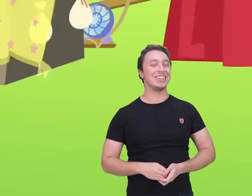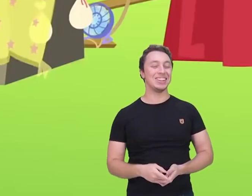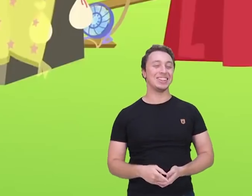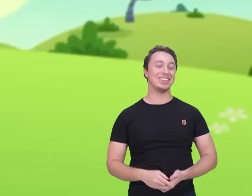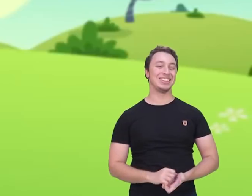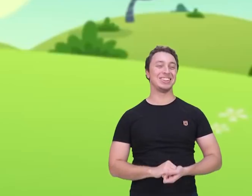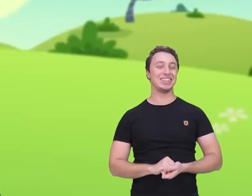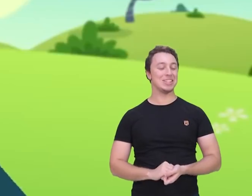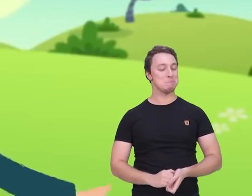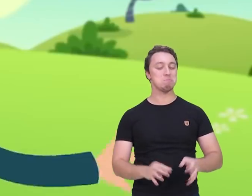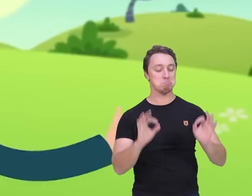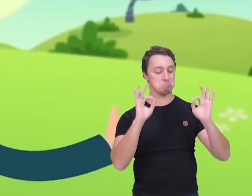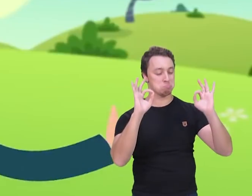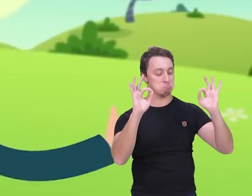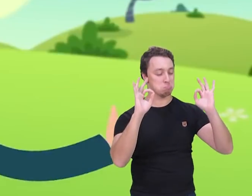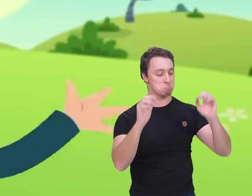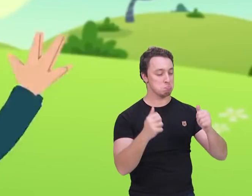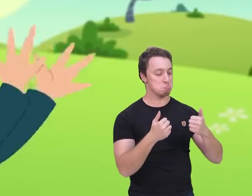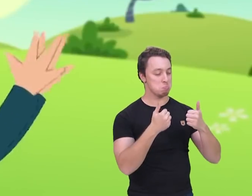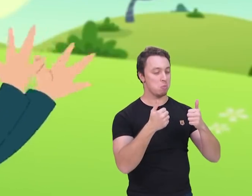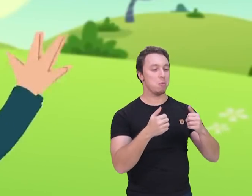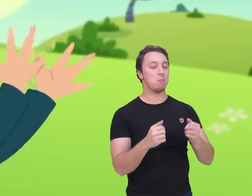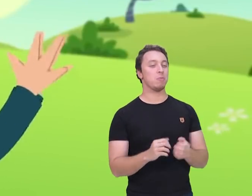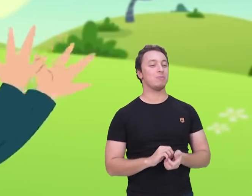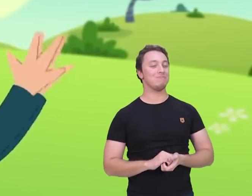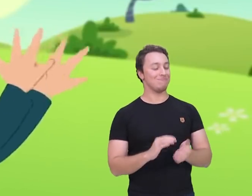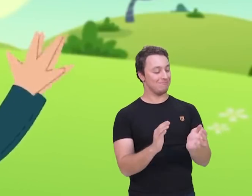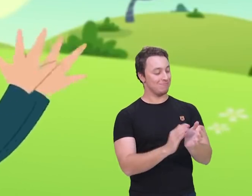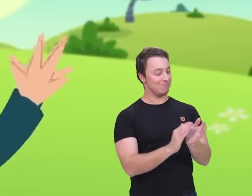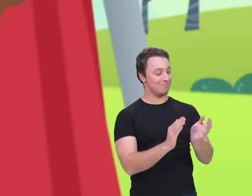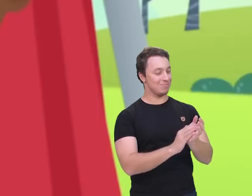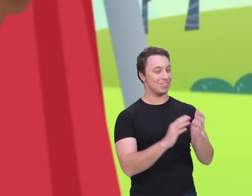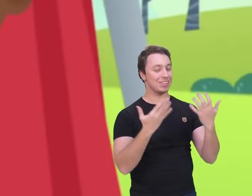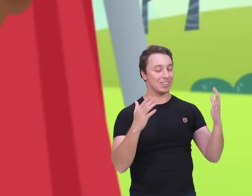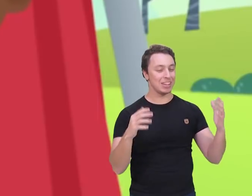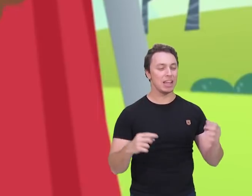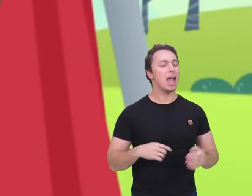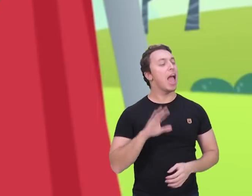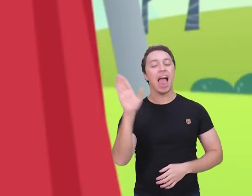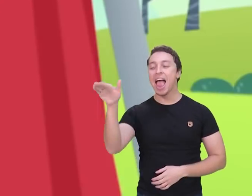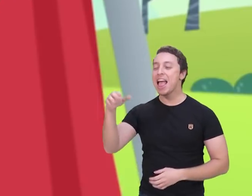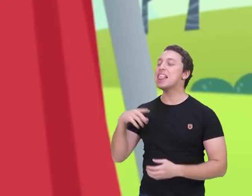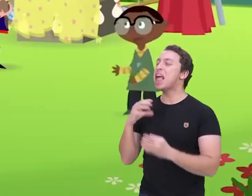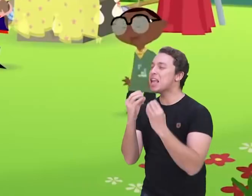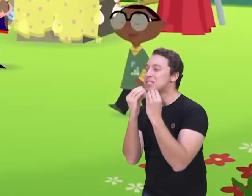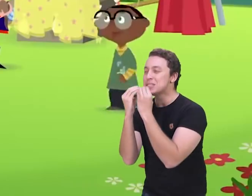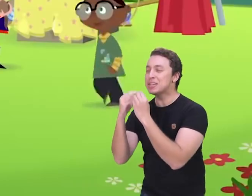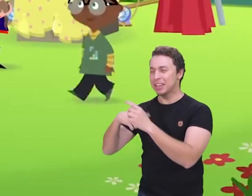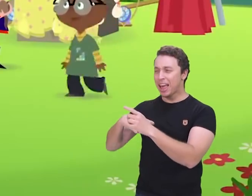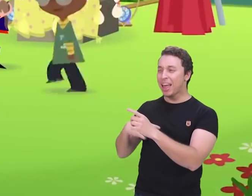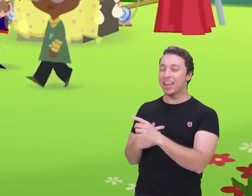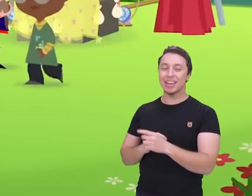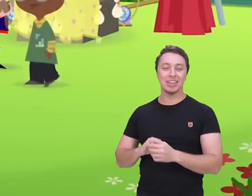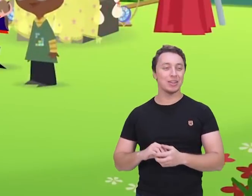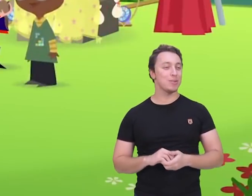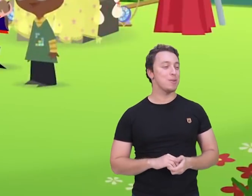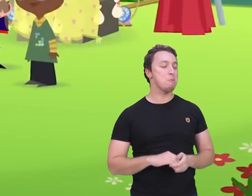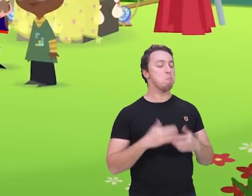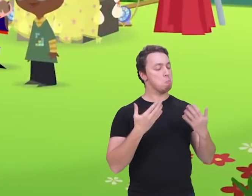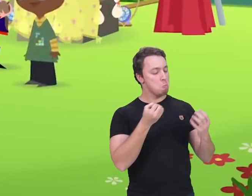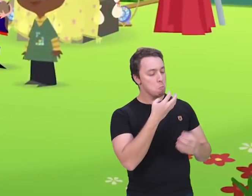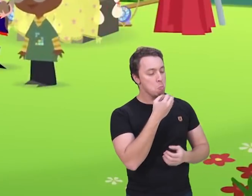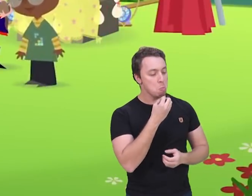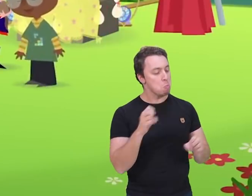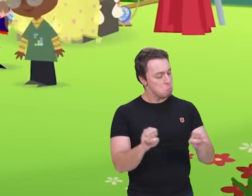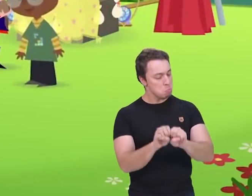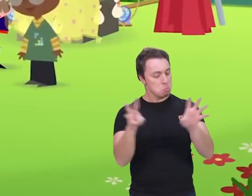é demais! Perfeito, Júpiter! Muito bem! Ei, será que tem mais sanduíches? Fantástico, Luna! Foi